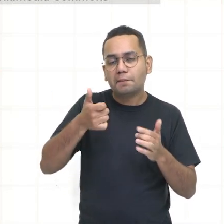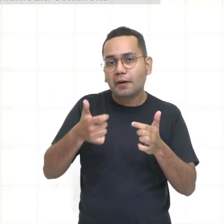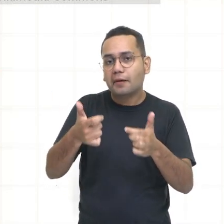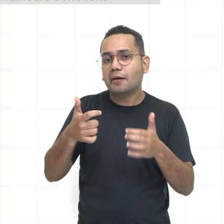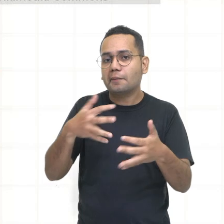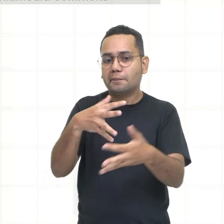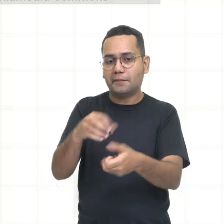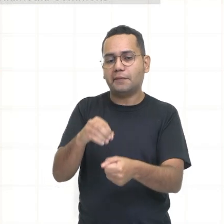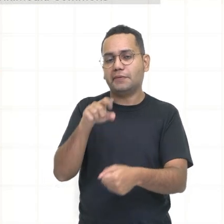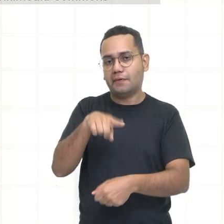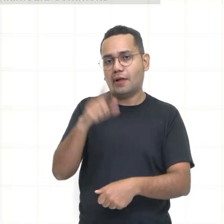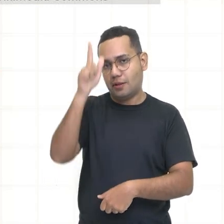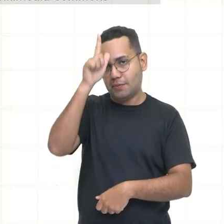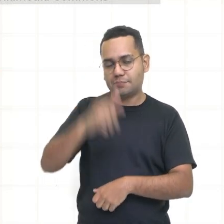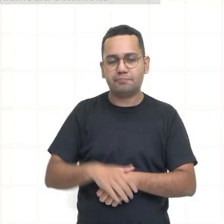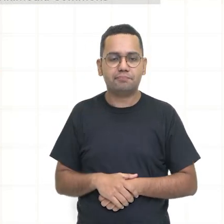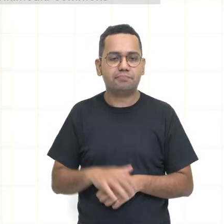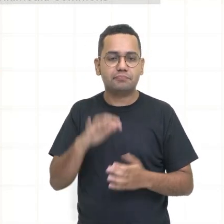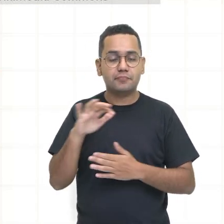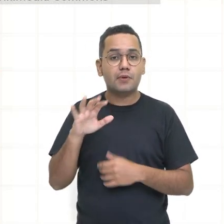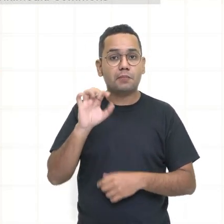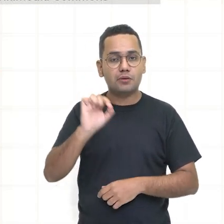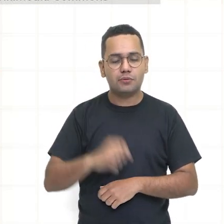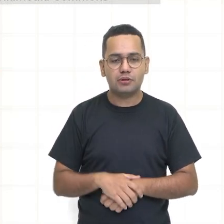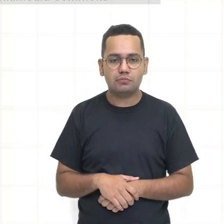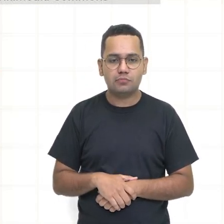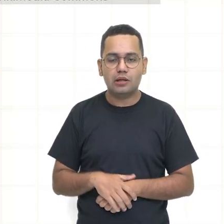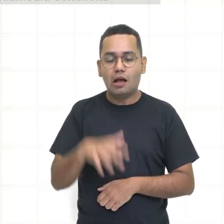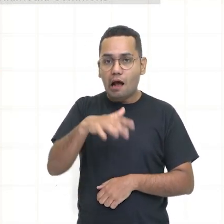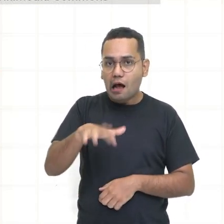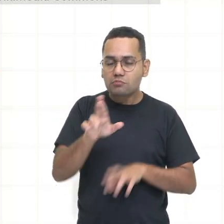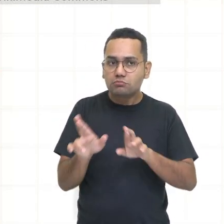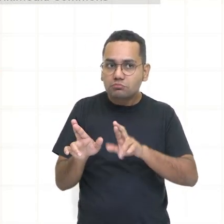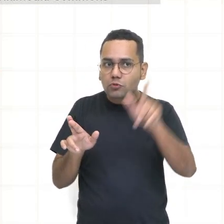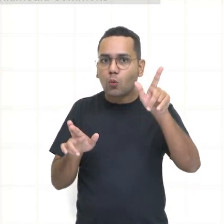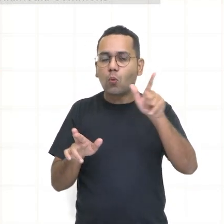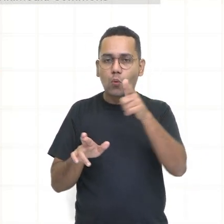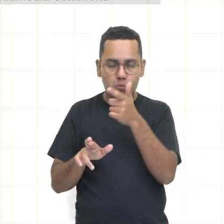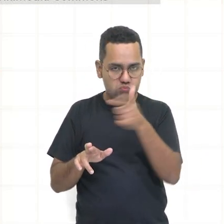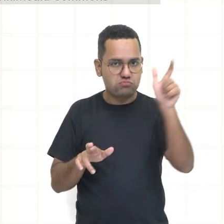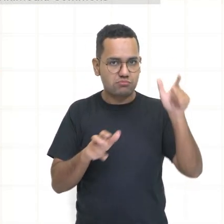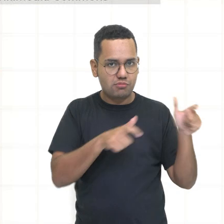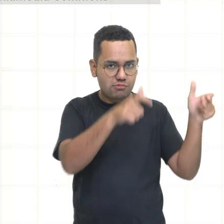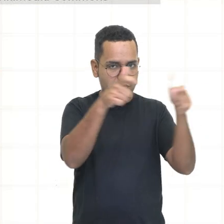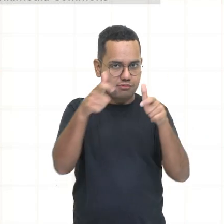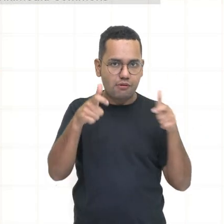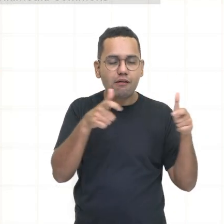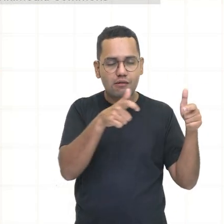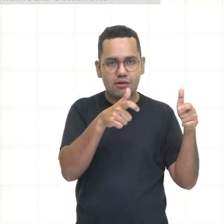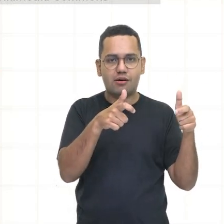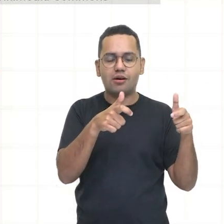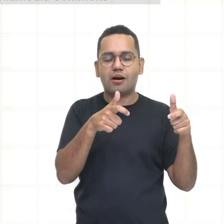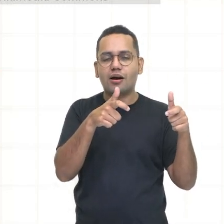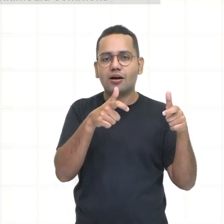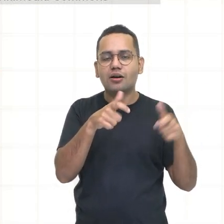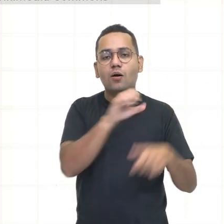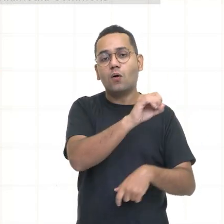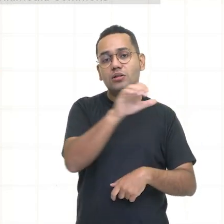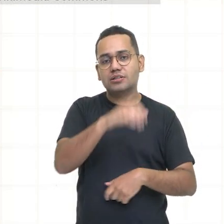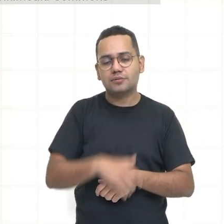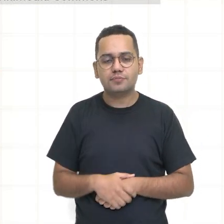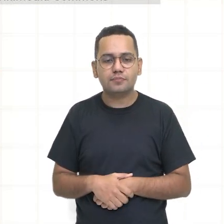manter nossas frentes de batalha voltadas para o Ocidente e vamos manter a frente oriental